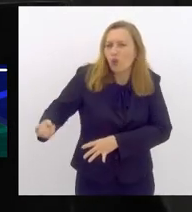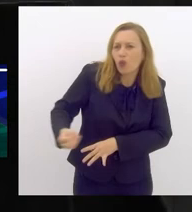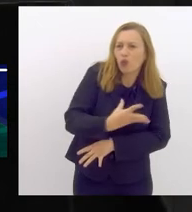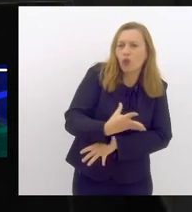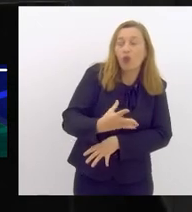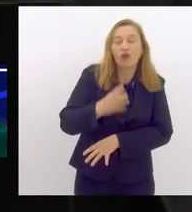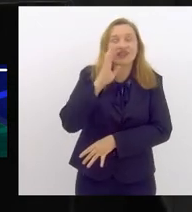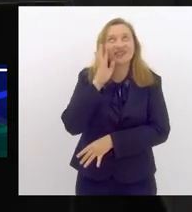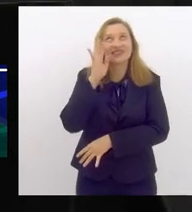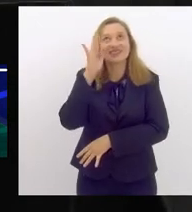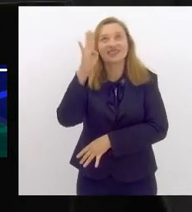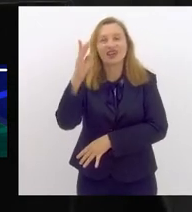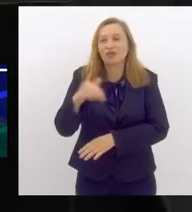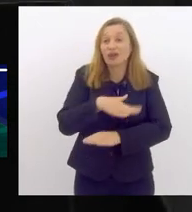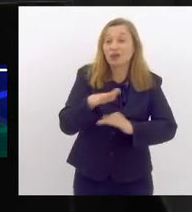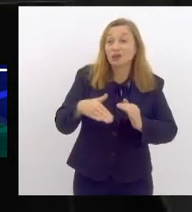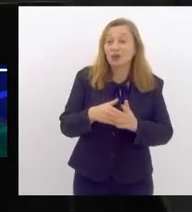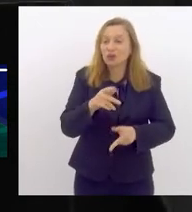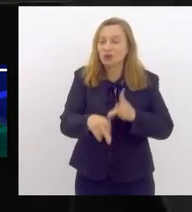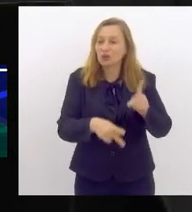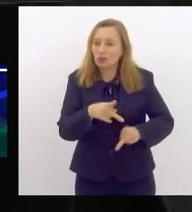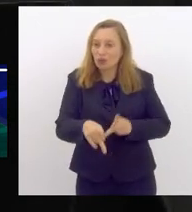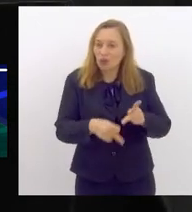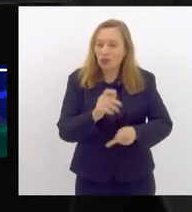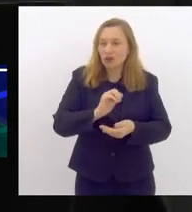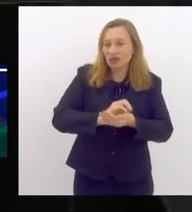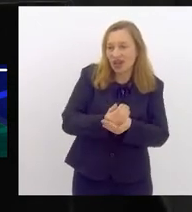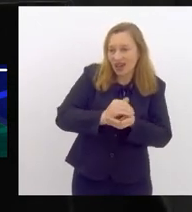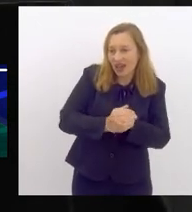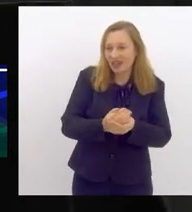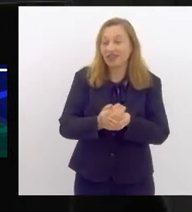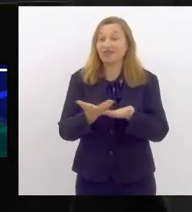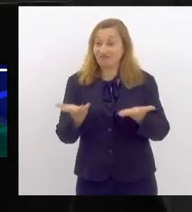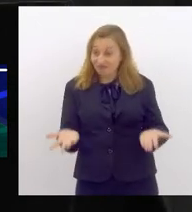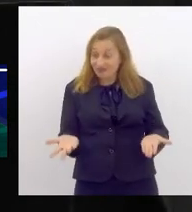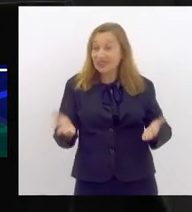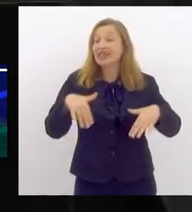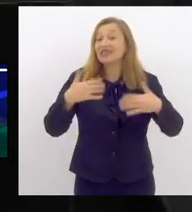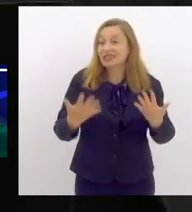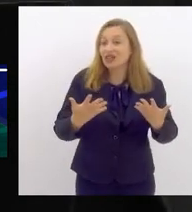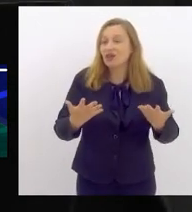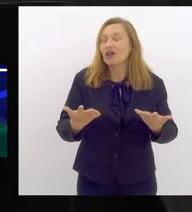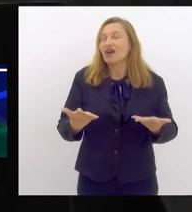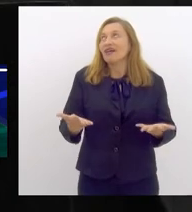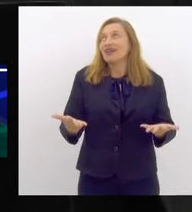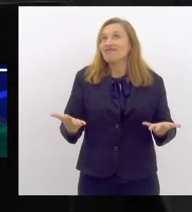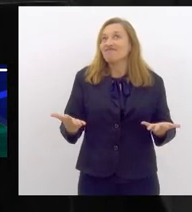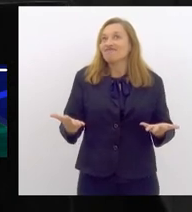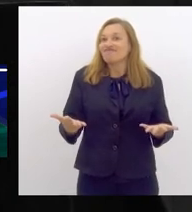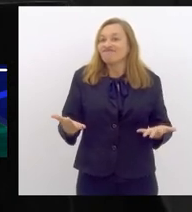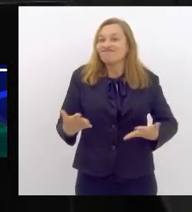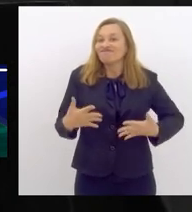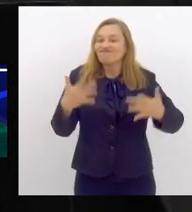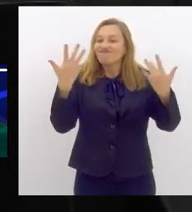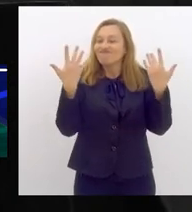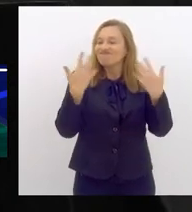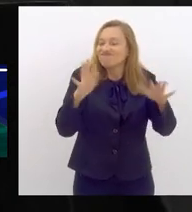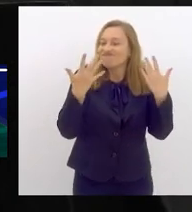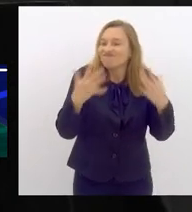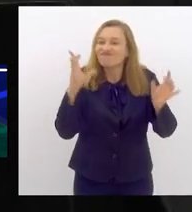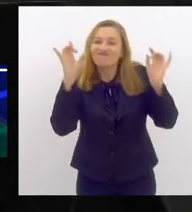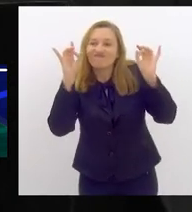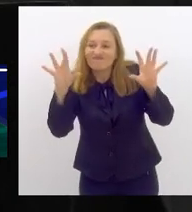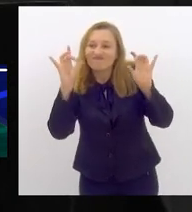nova esperança para população de Angra dos Reis Então vai aqui a nossa saudação